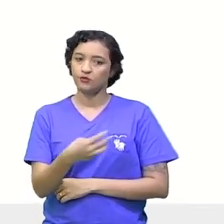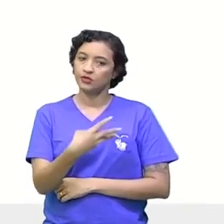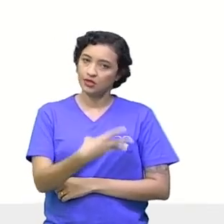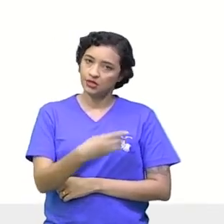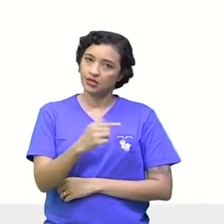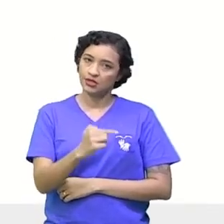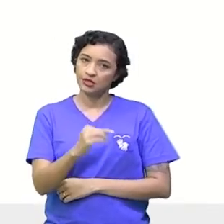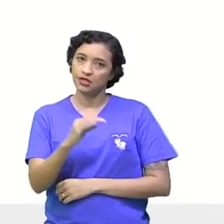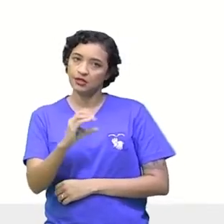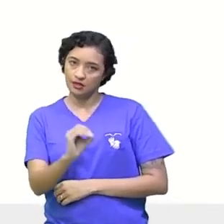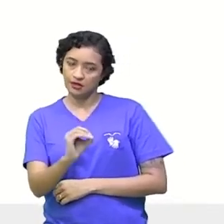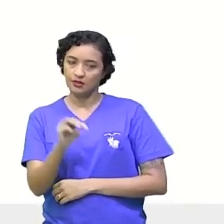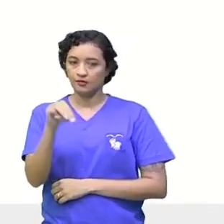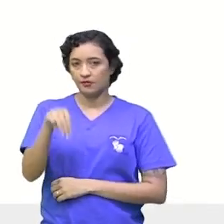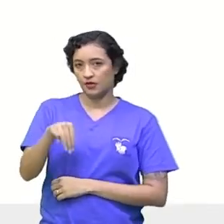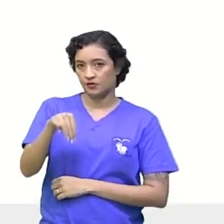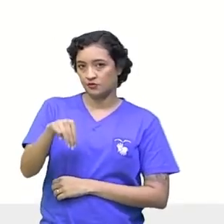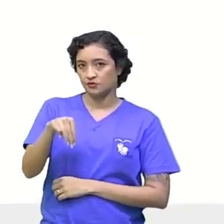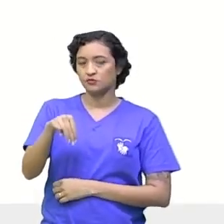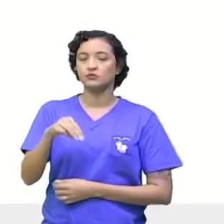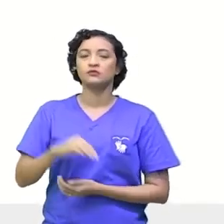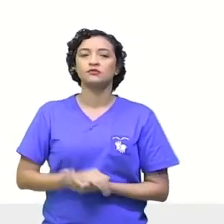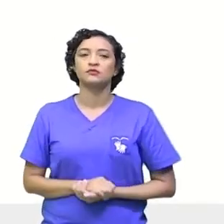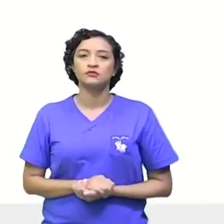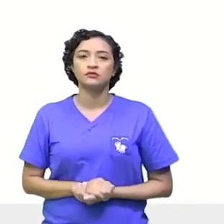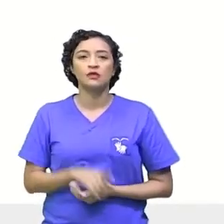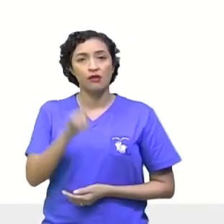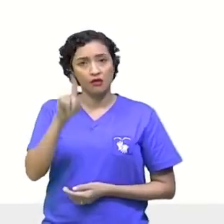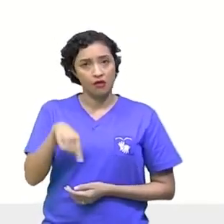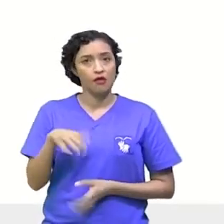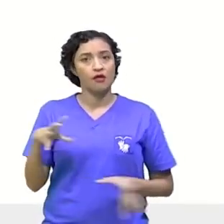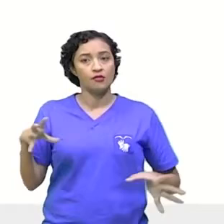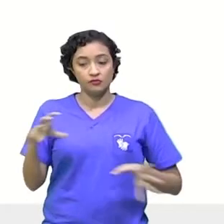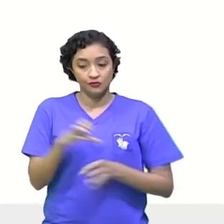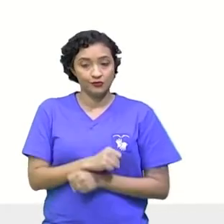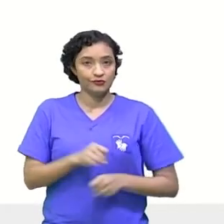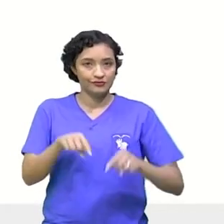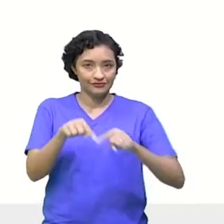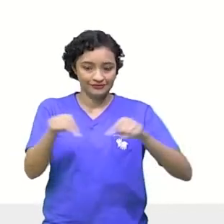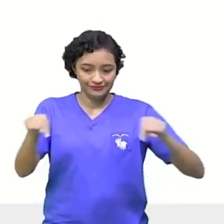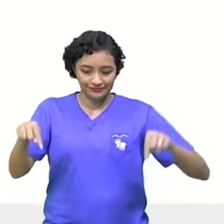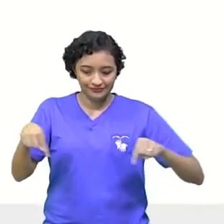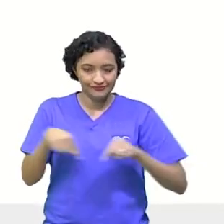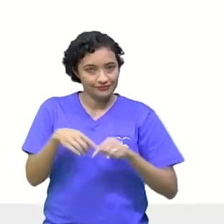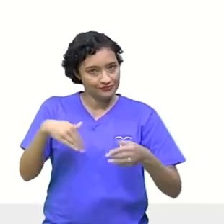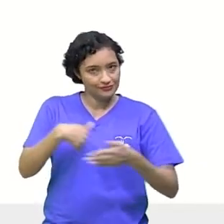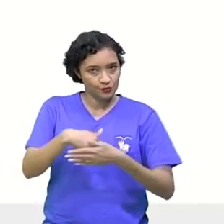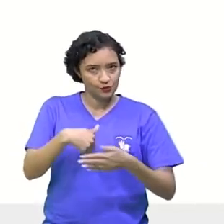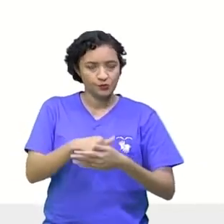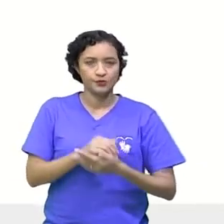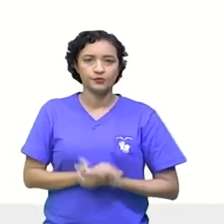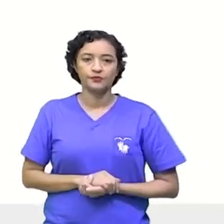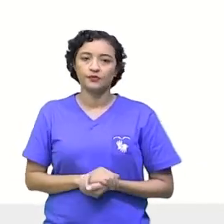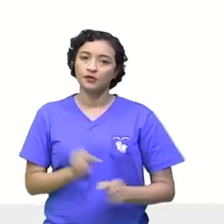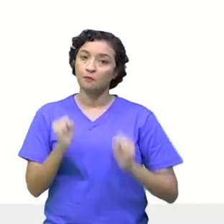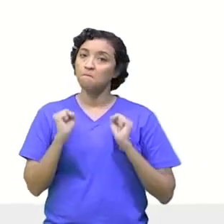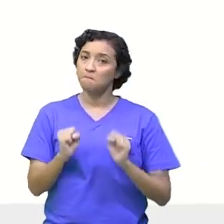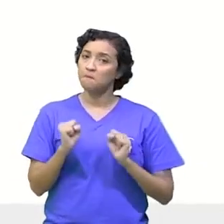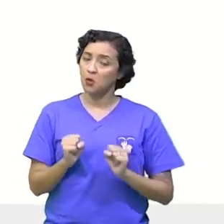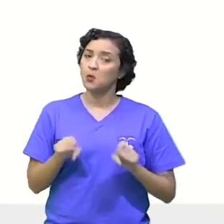370 metros. É o valor do nosso campo. Você poderia fazer também essa conta da seguinte maneira,